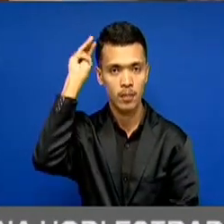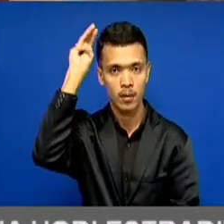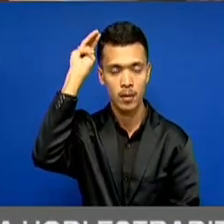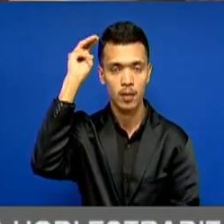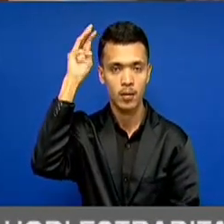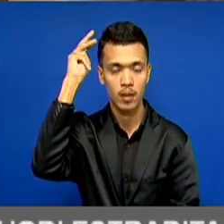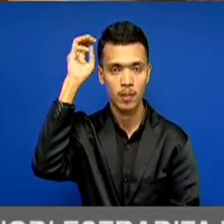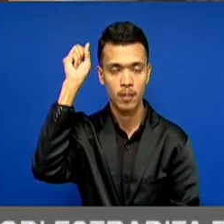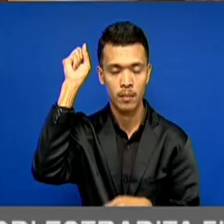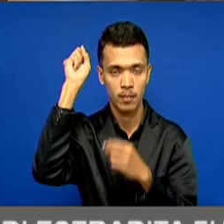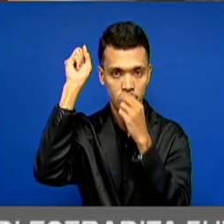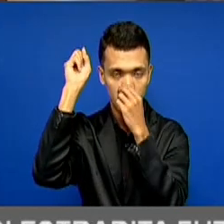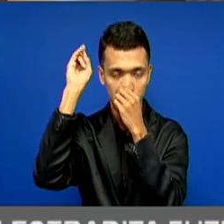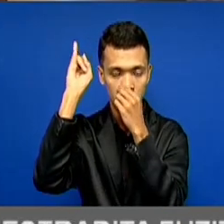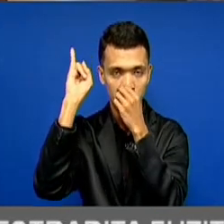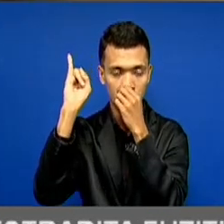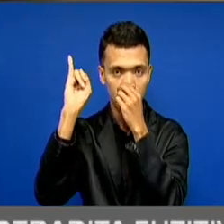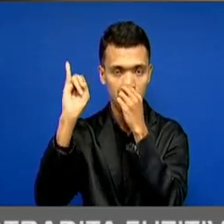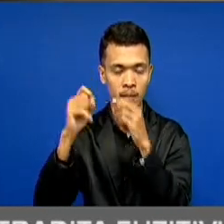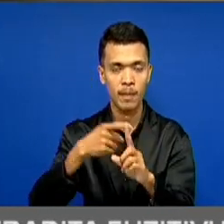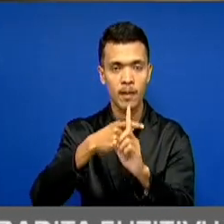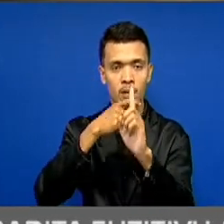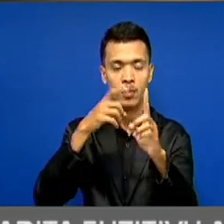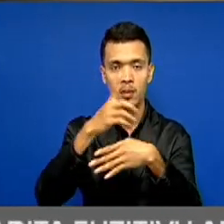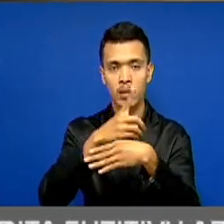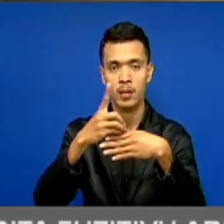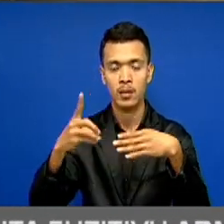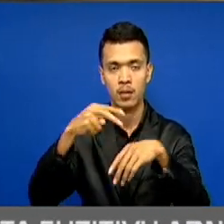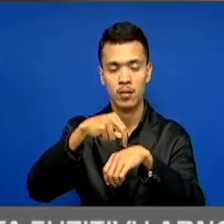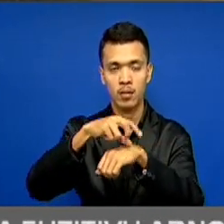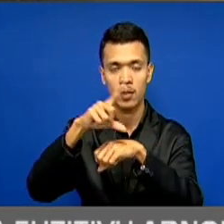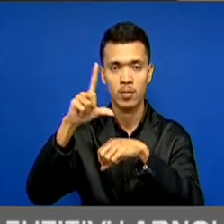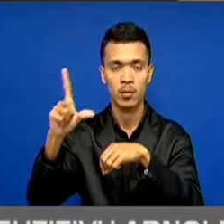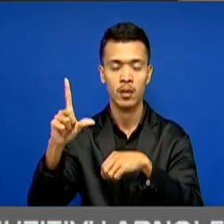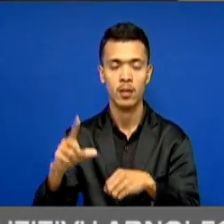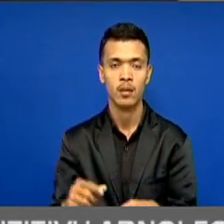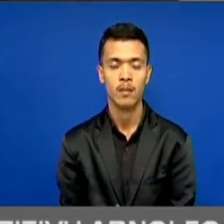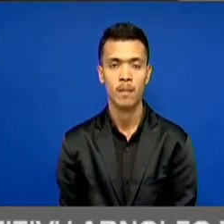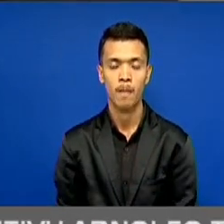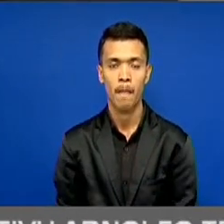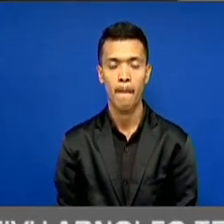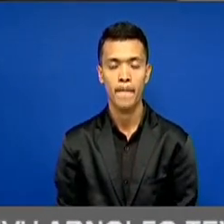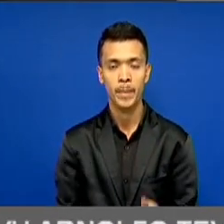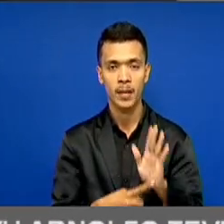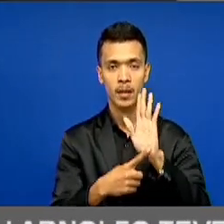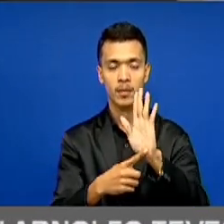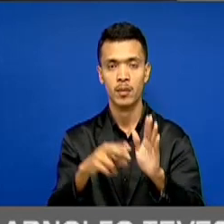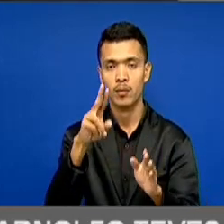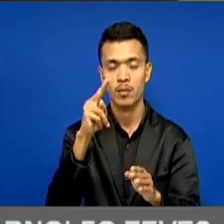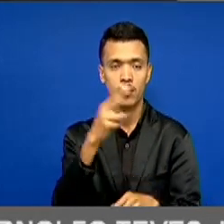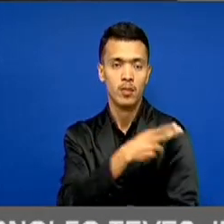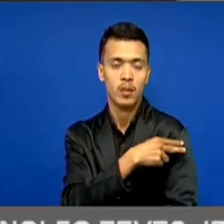Ministério Solidariedade Social no Inclusão, Lihusi, Direção Nacional Reinserção Comunitária, representante UNICEF